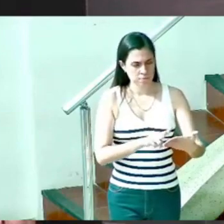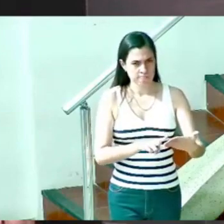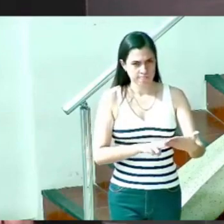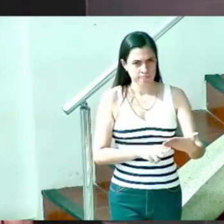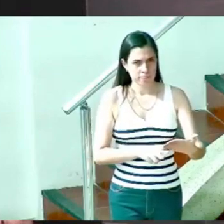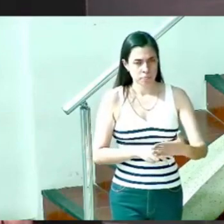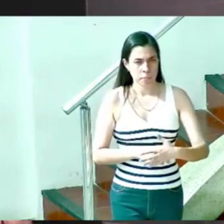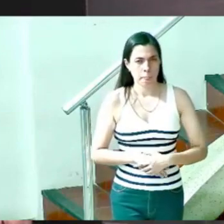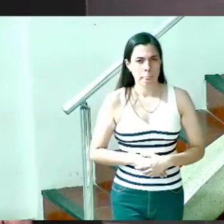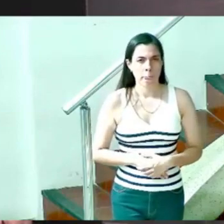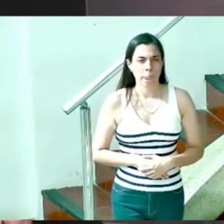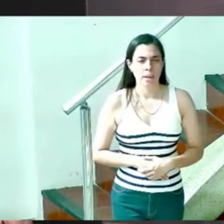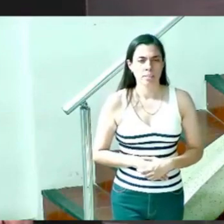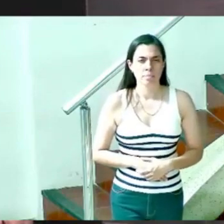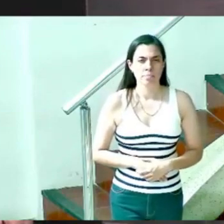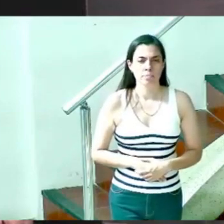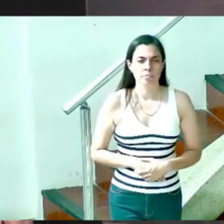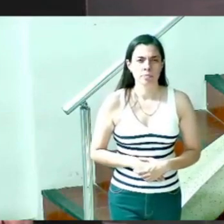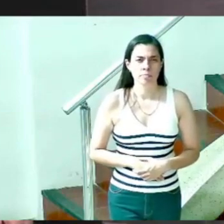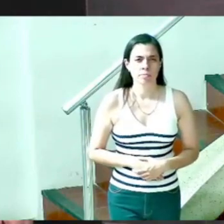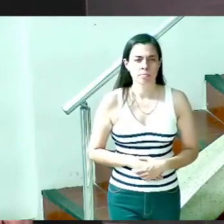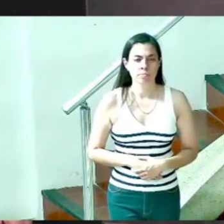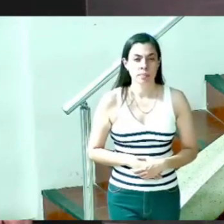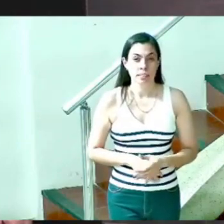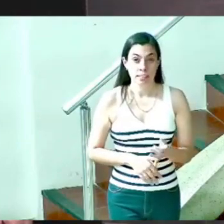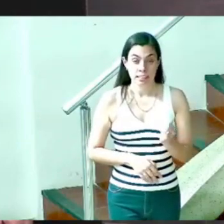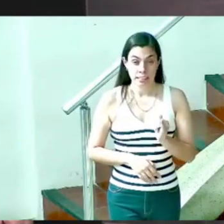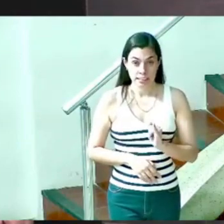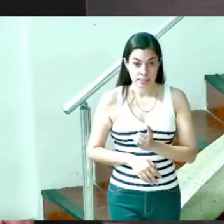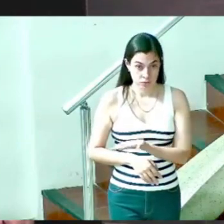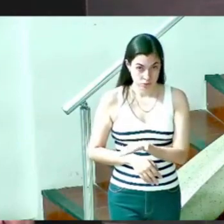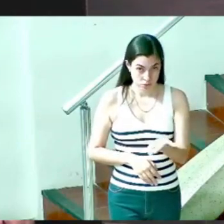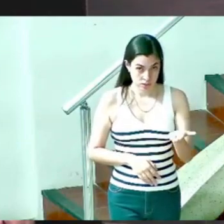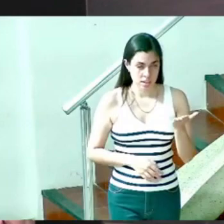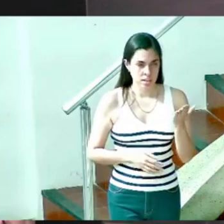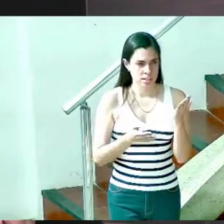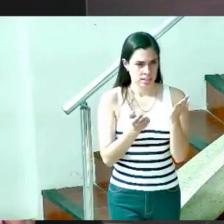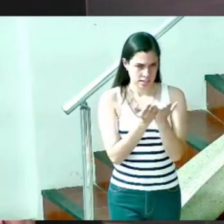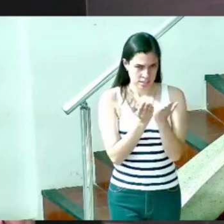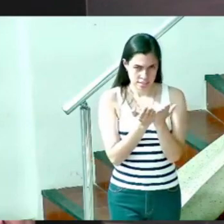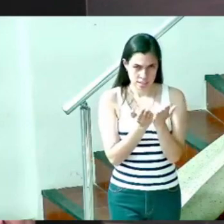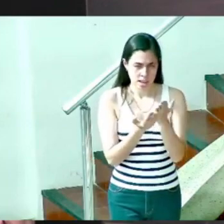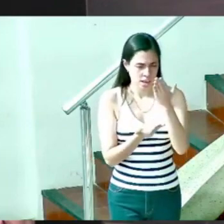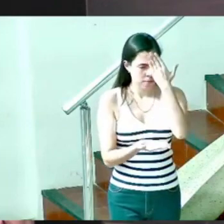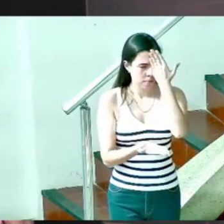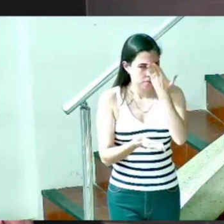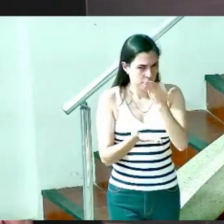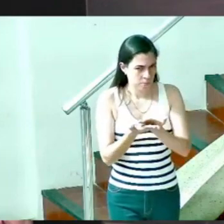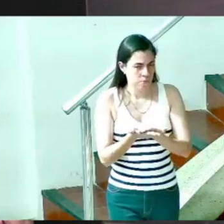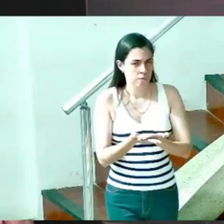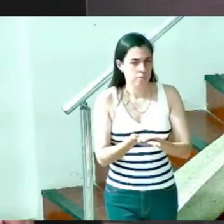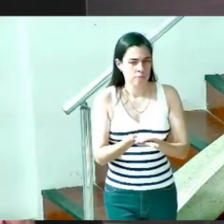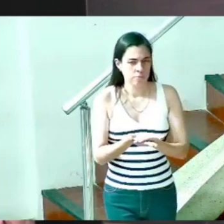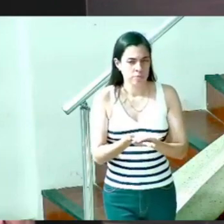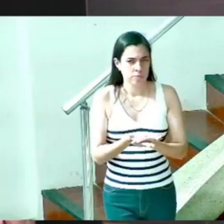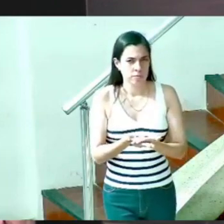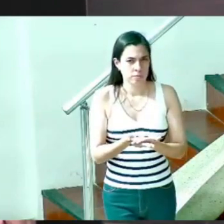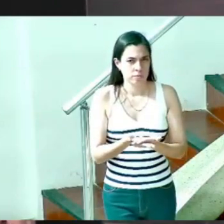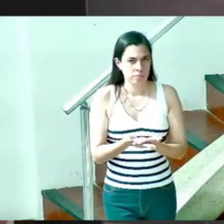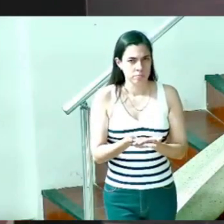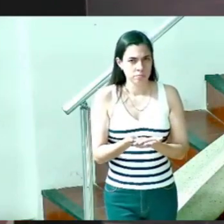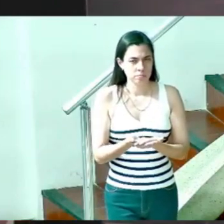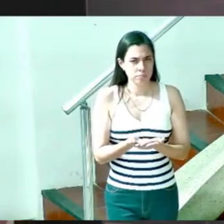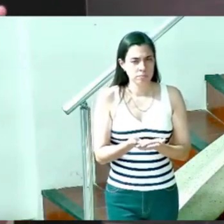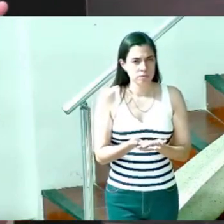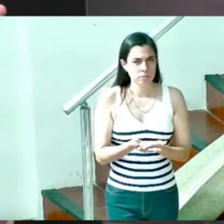povo, aqueles que se converteram, aqueles que creram no Evangelho e